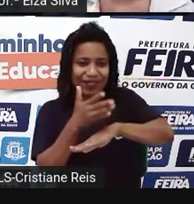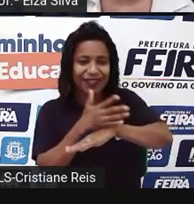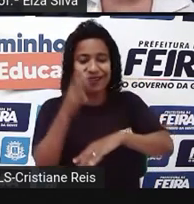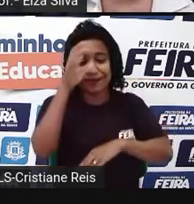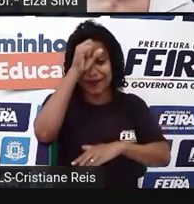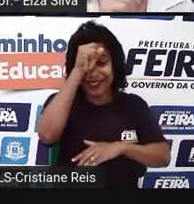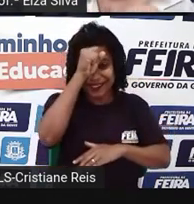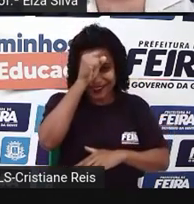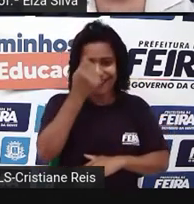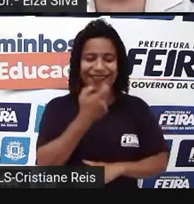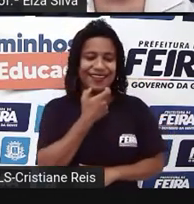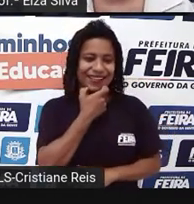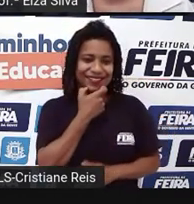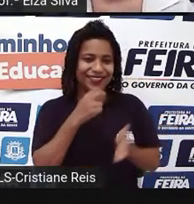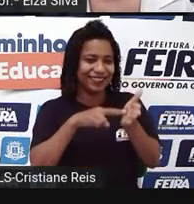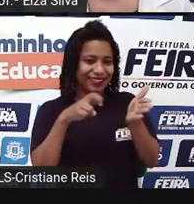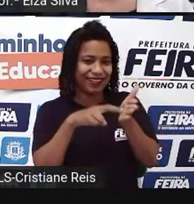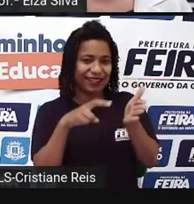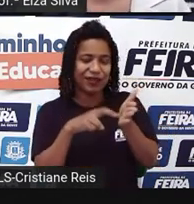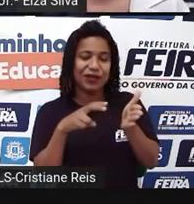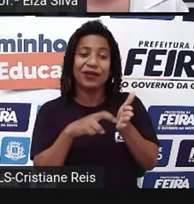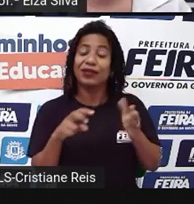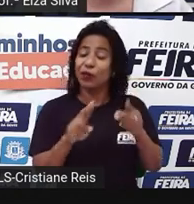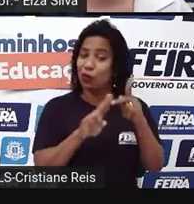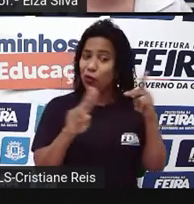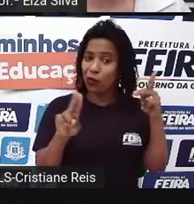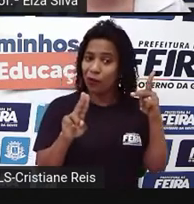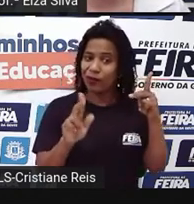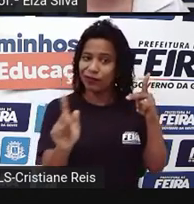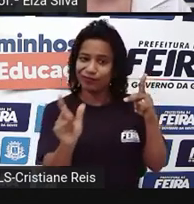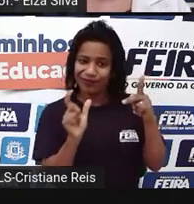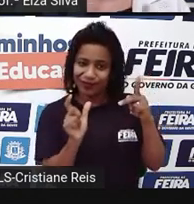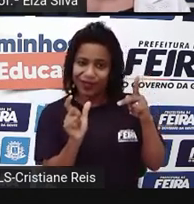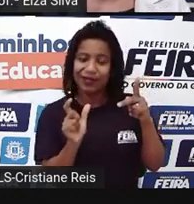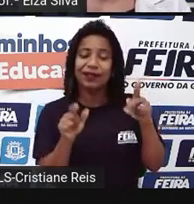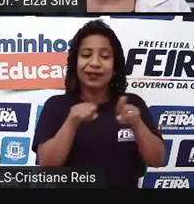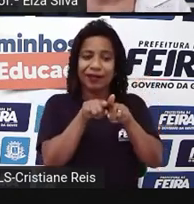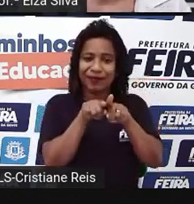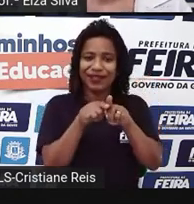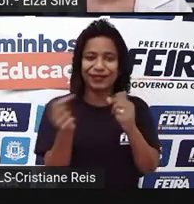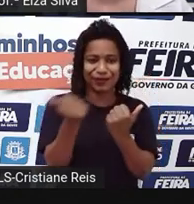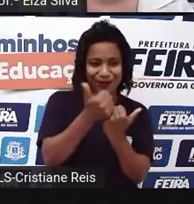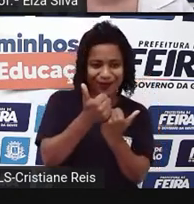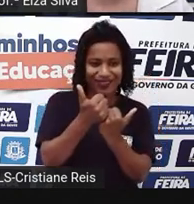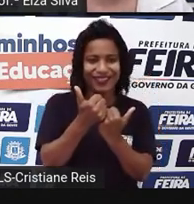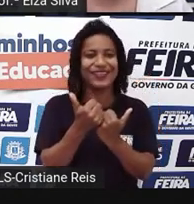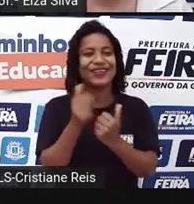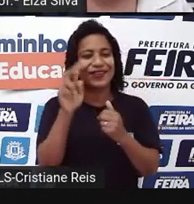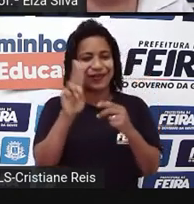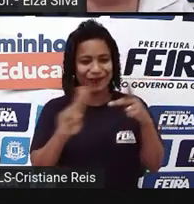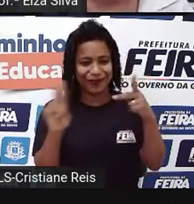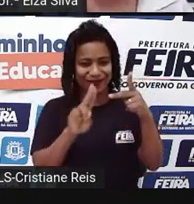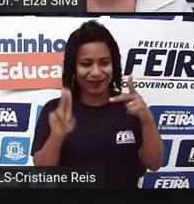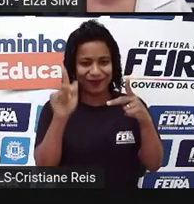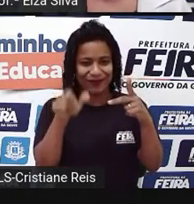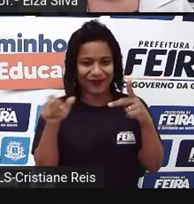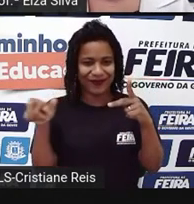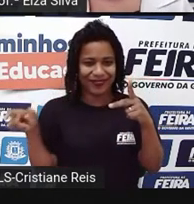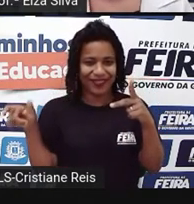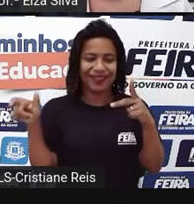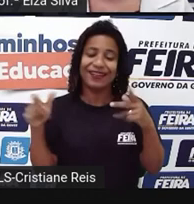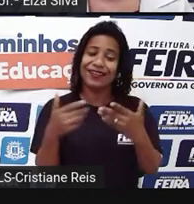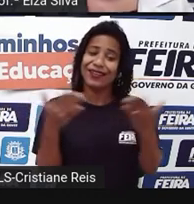de pronome com nome, que foi o que nós fizemos na nossa aula de hoje também. Ok, students? E eu